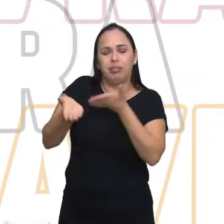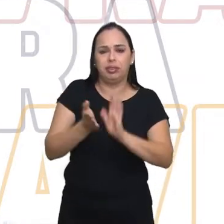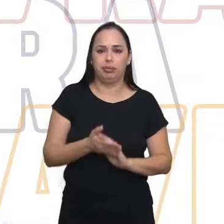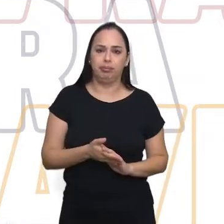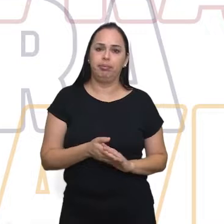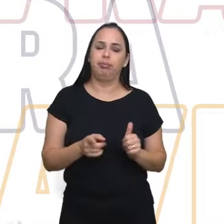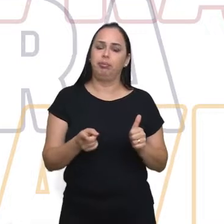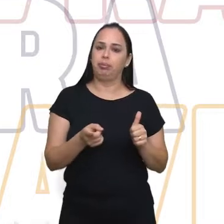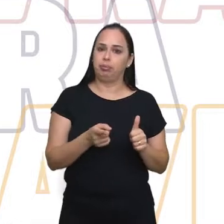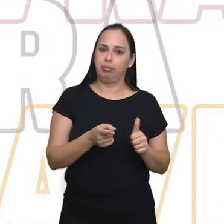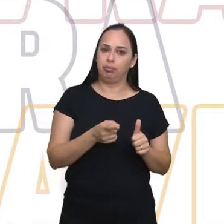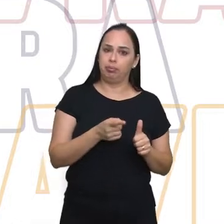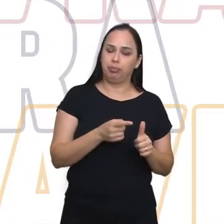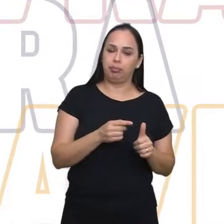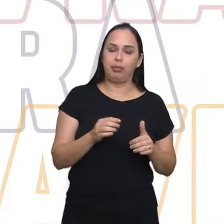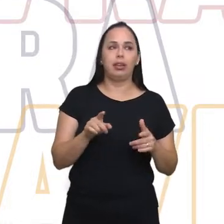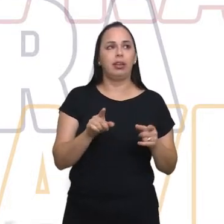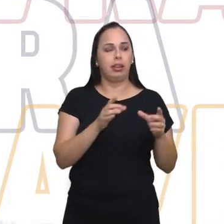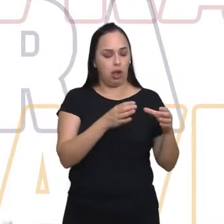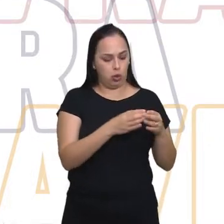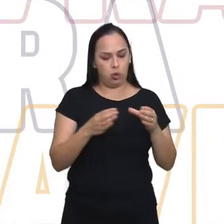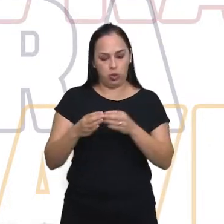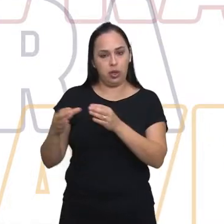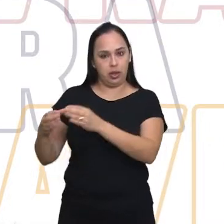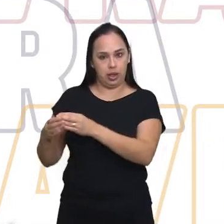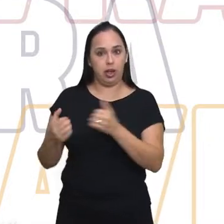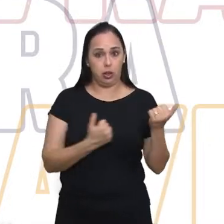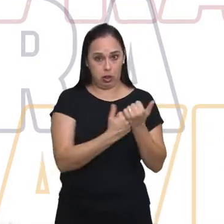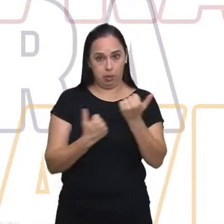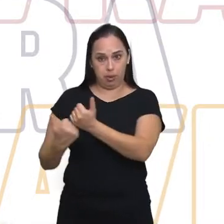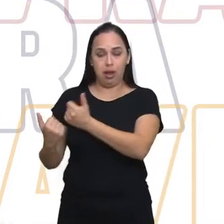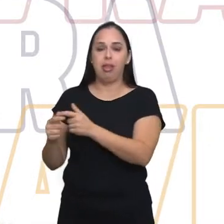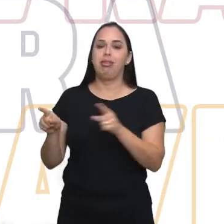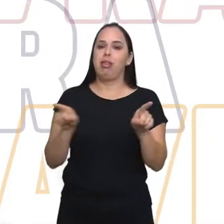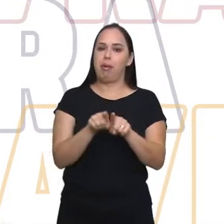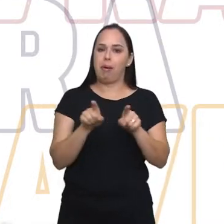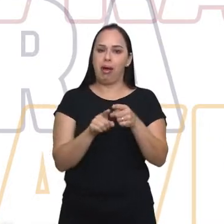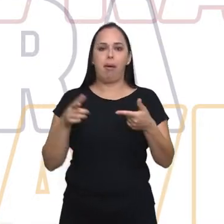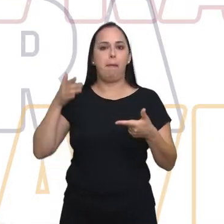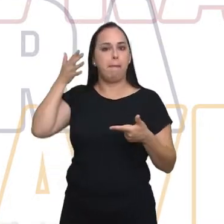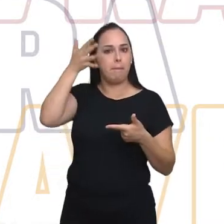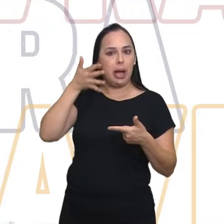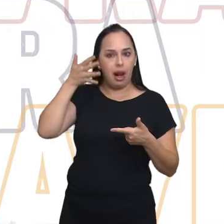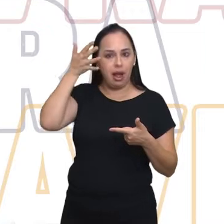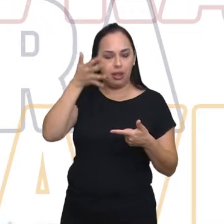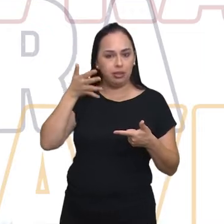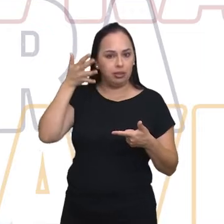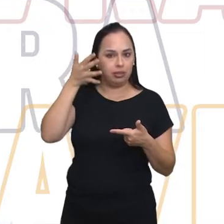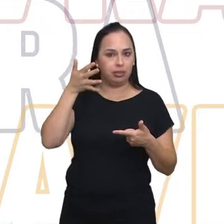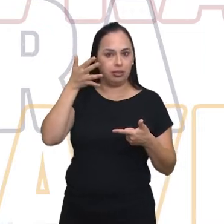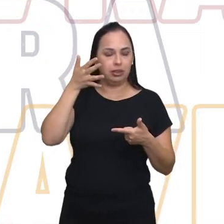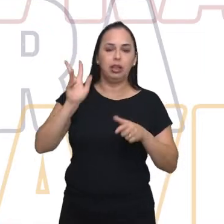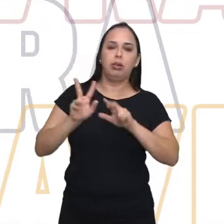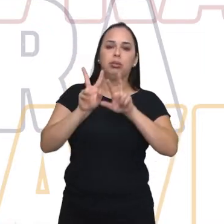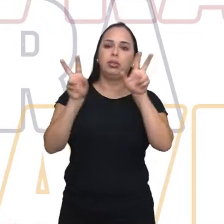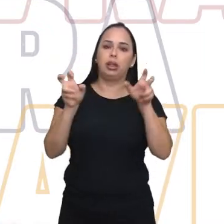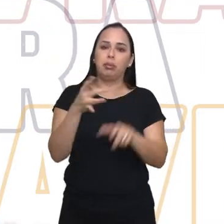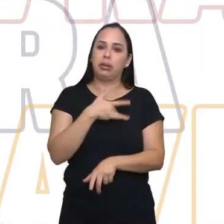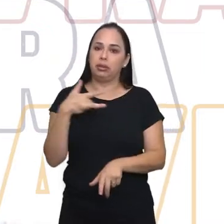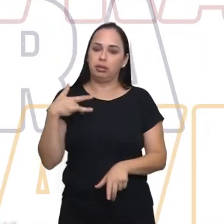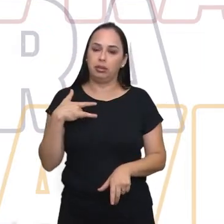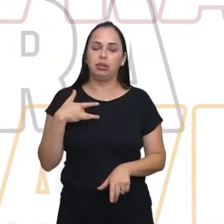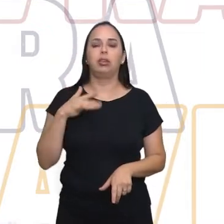Nós temos, fora esses 3 grupos, palestras, que o nome da palestra é Falando sobre Saúde.